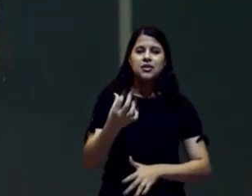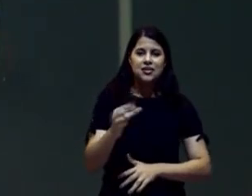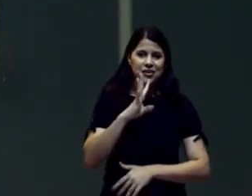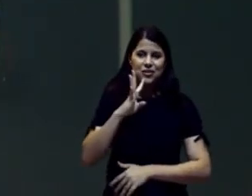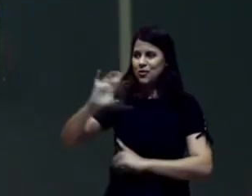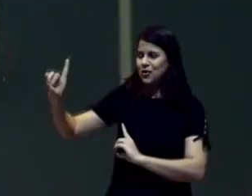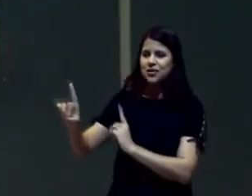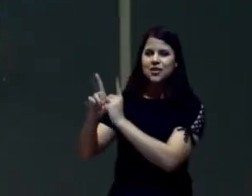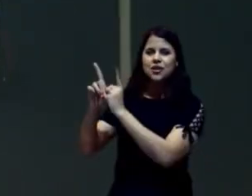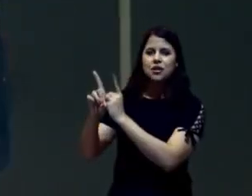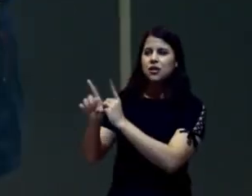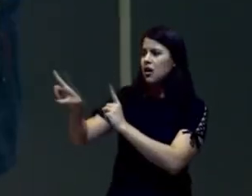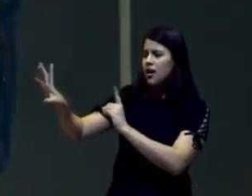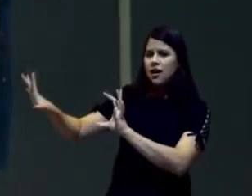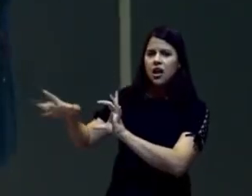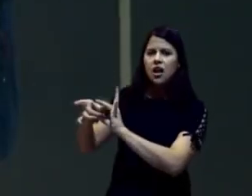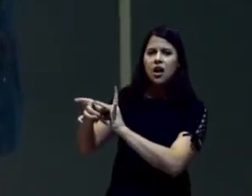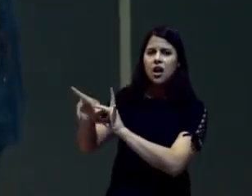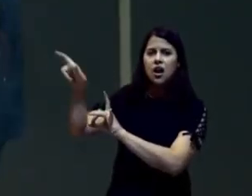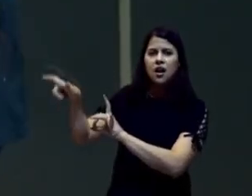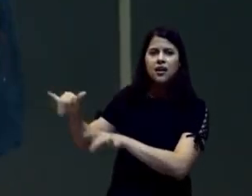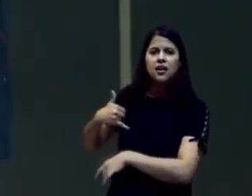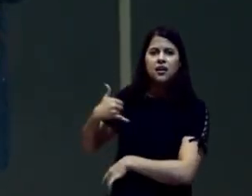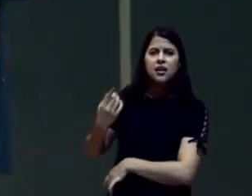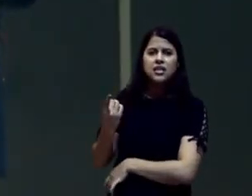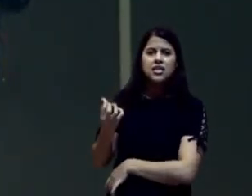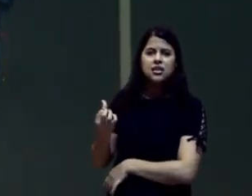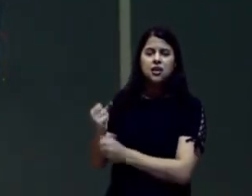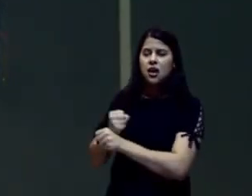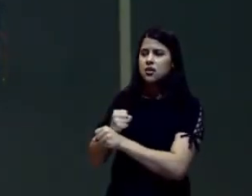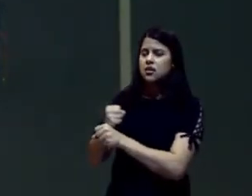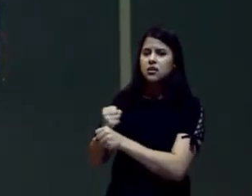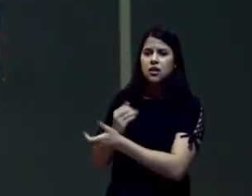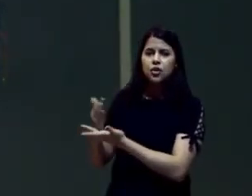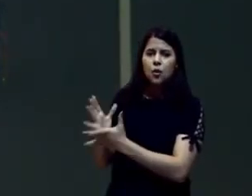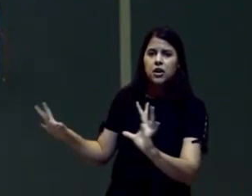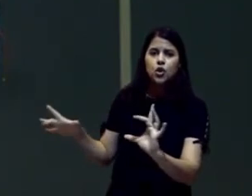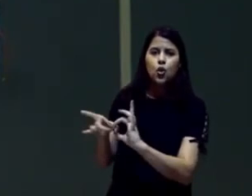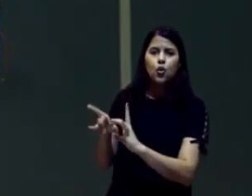entre 16 e 18 anos de idade. Timóteo era tão jovem